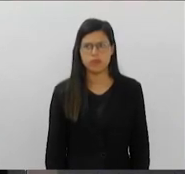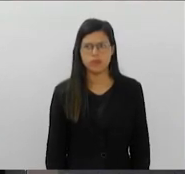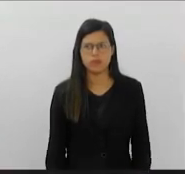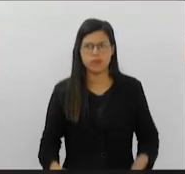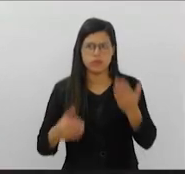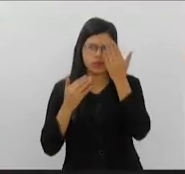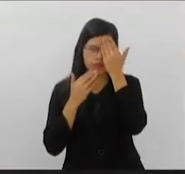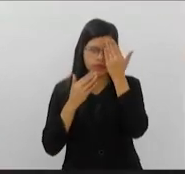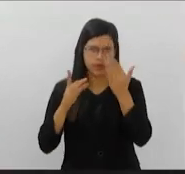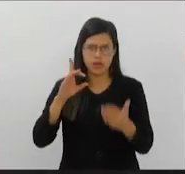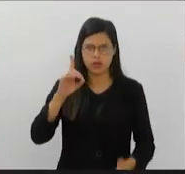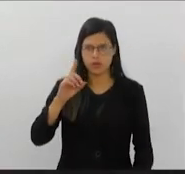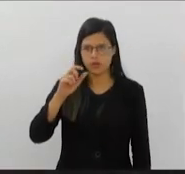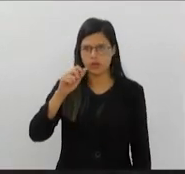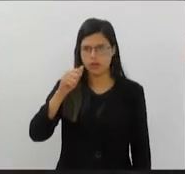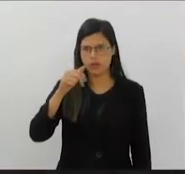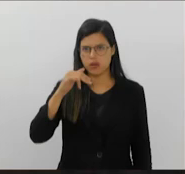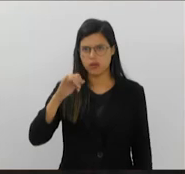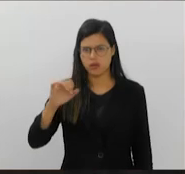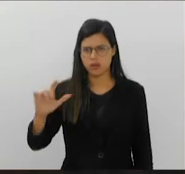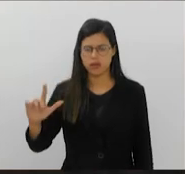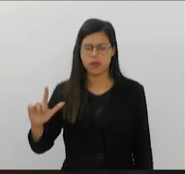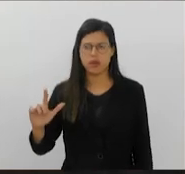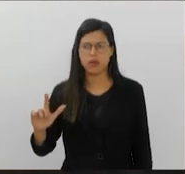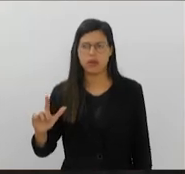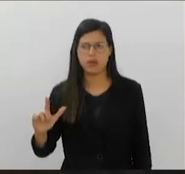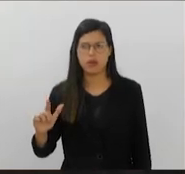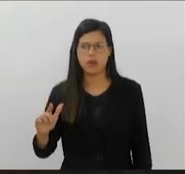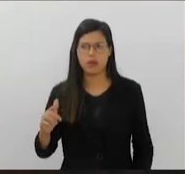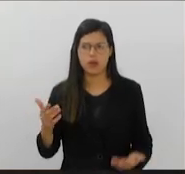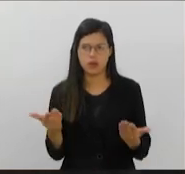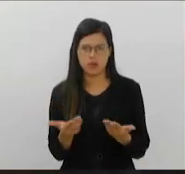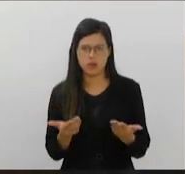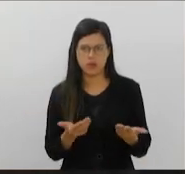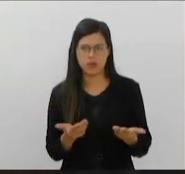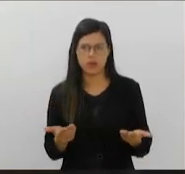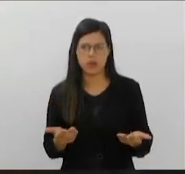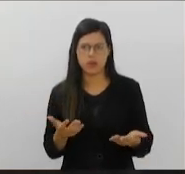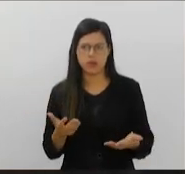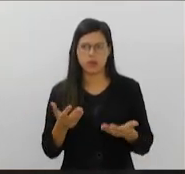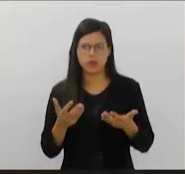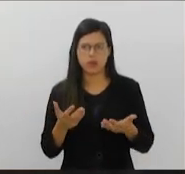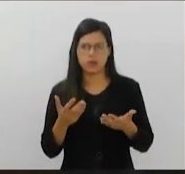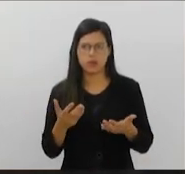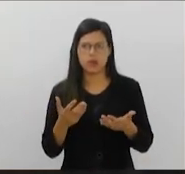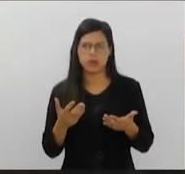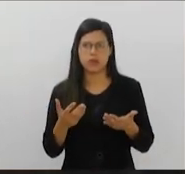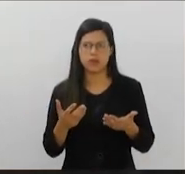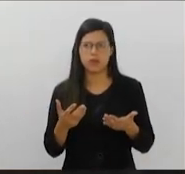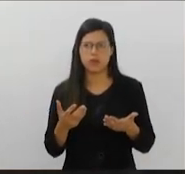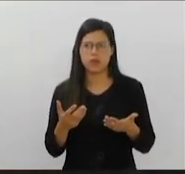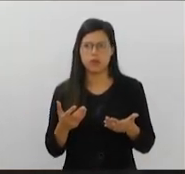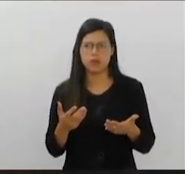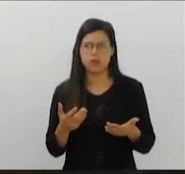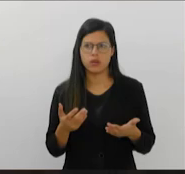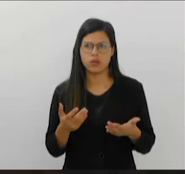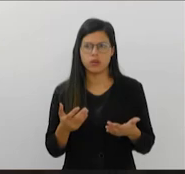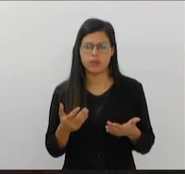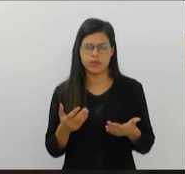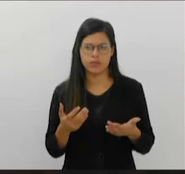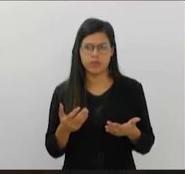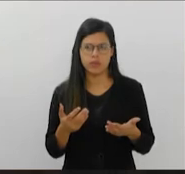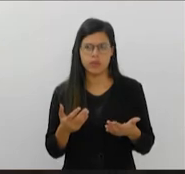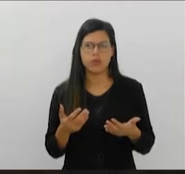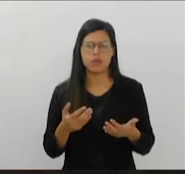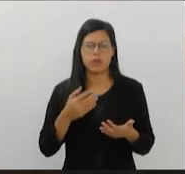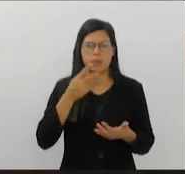Obrigado, Daniel. Eu agora gostaria, para completar o nosso elenco, de